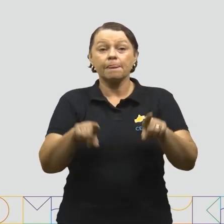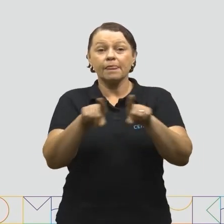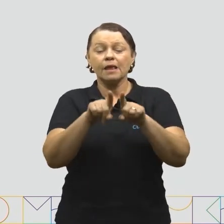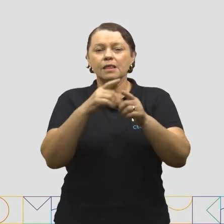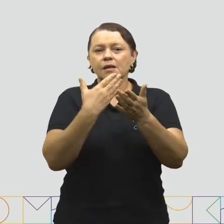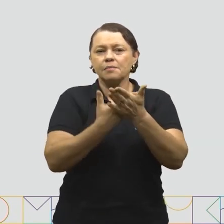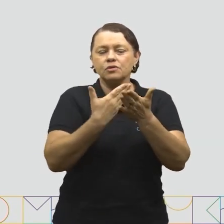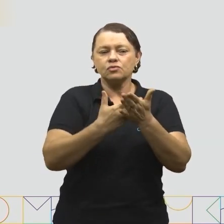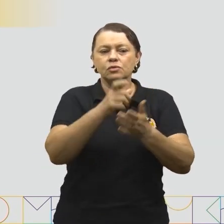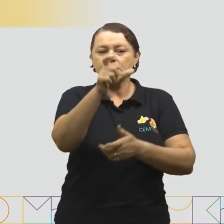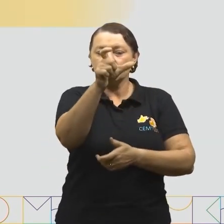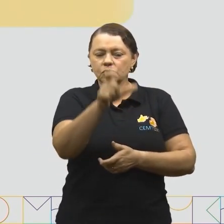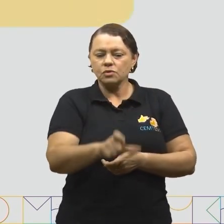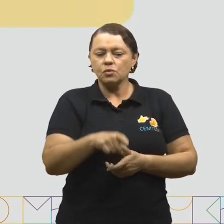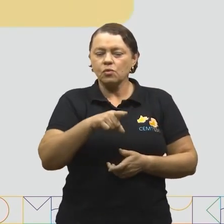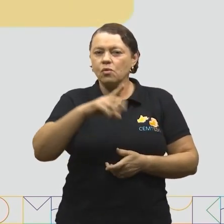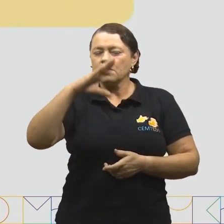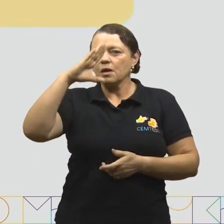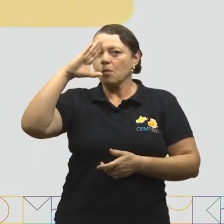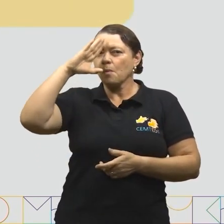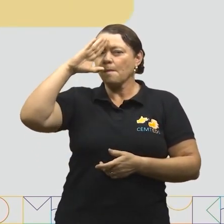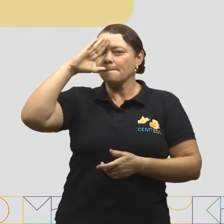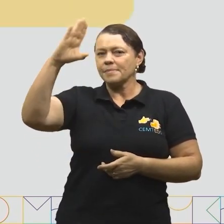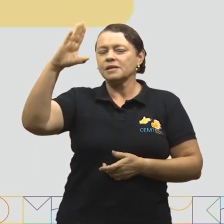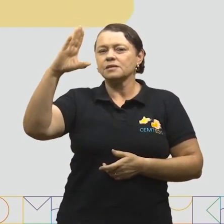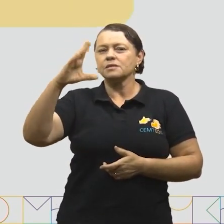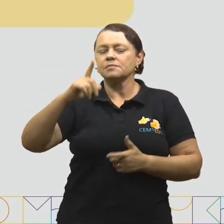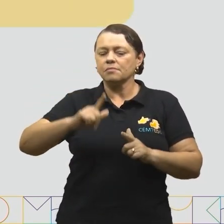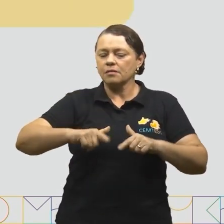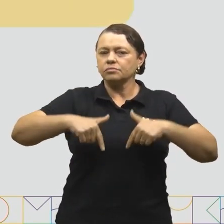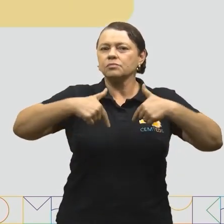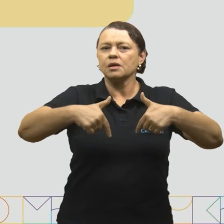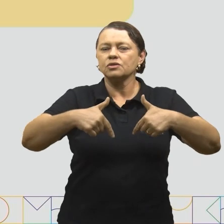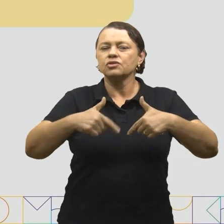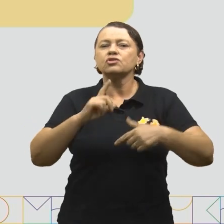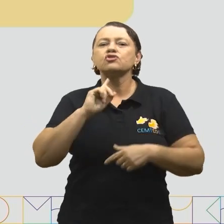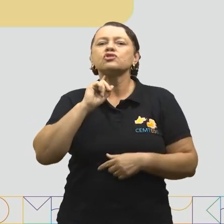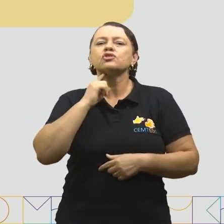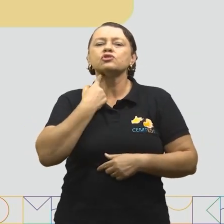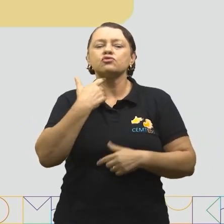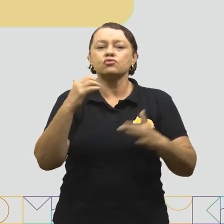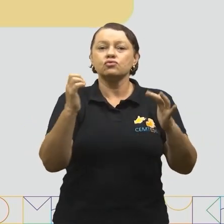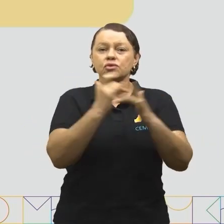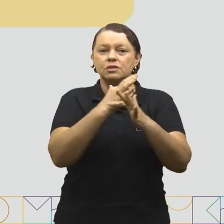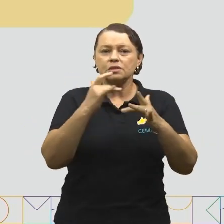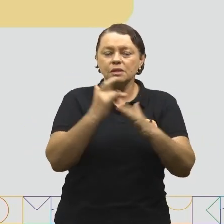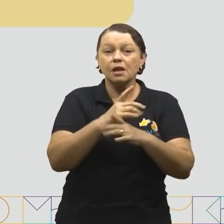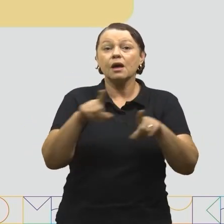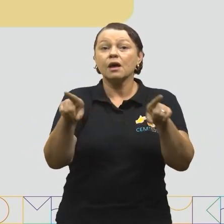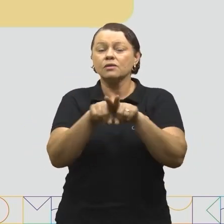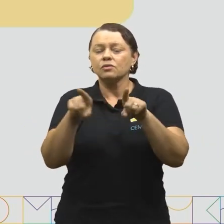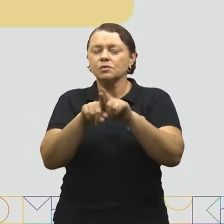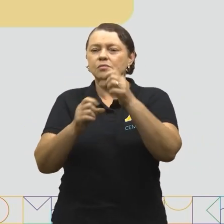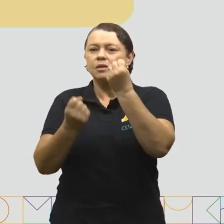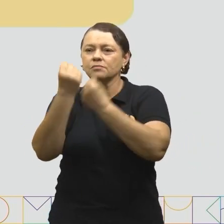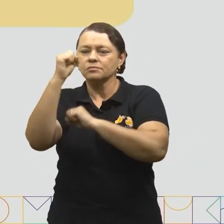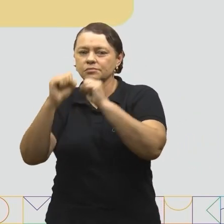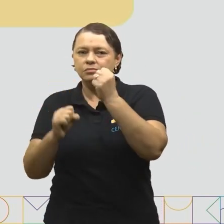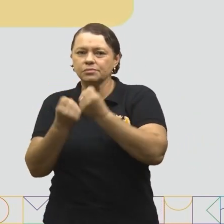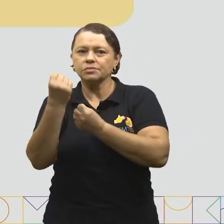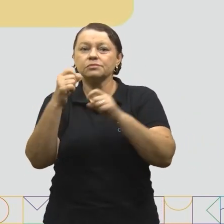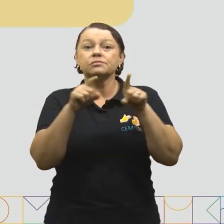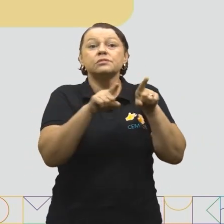o homem é um dos principais poluidores dos rios nas cidades, assim como as indústrias e a